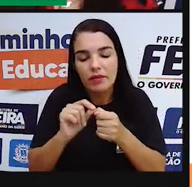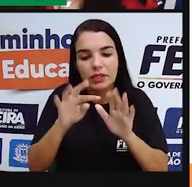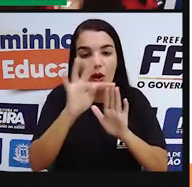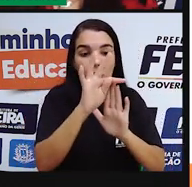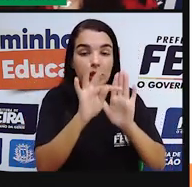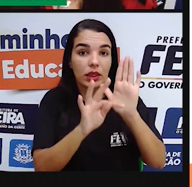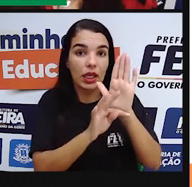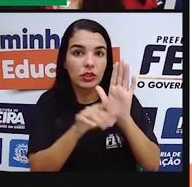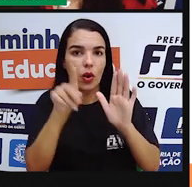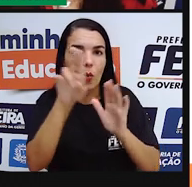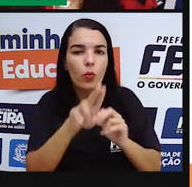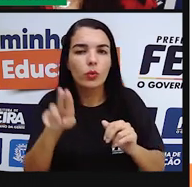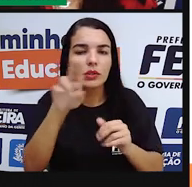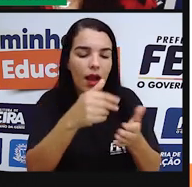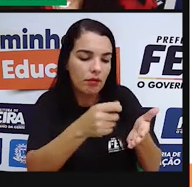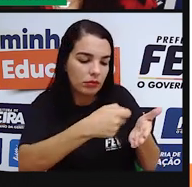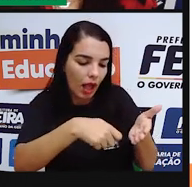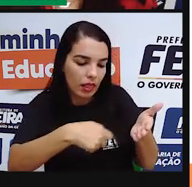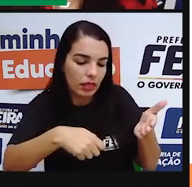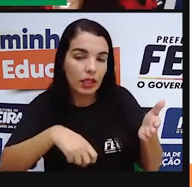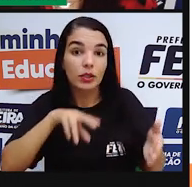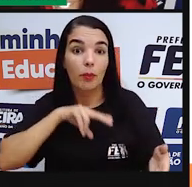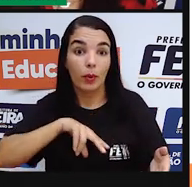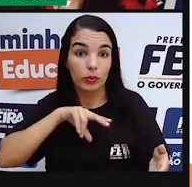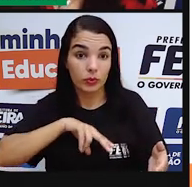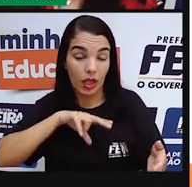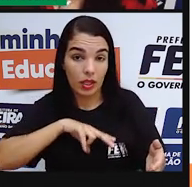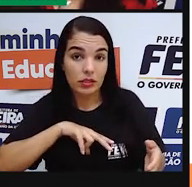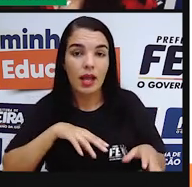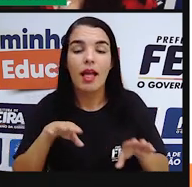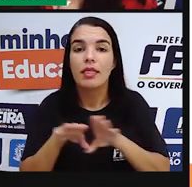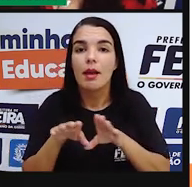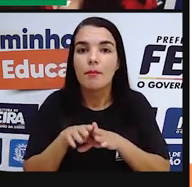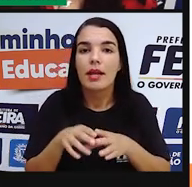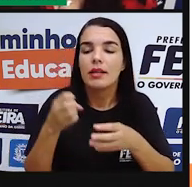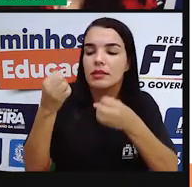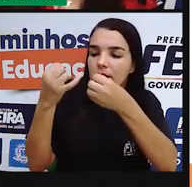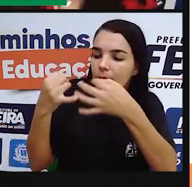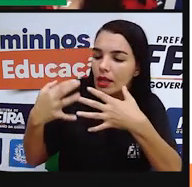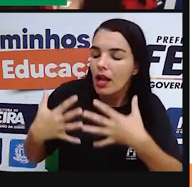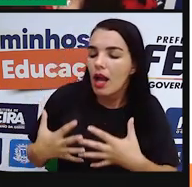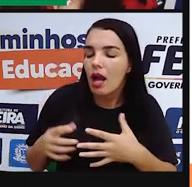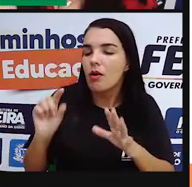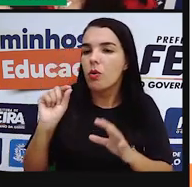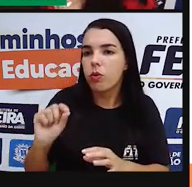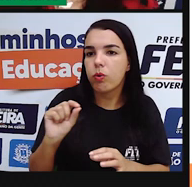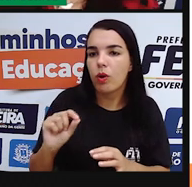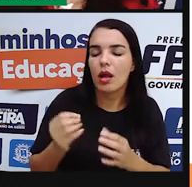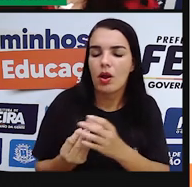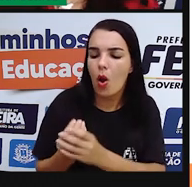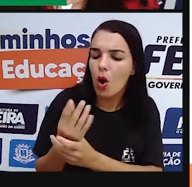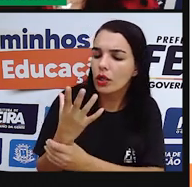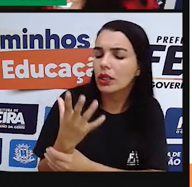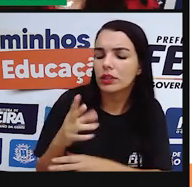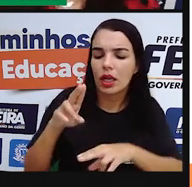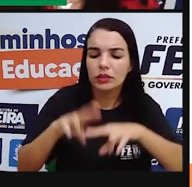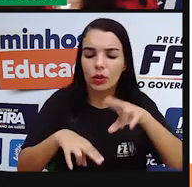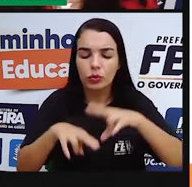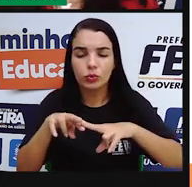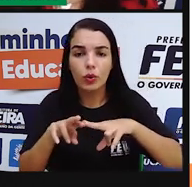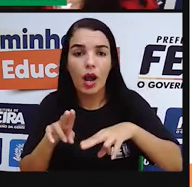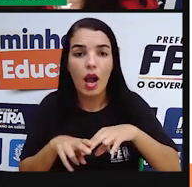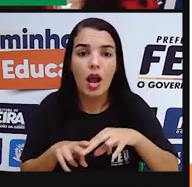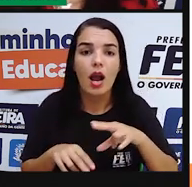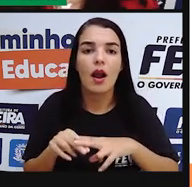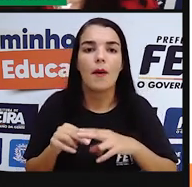texto, você deve usar o caderno de língua portuguesa e abordar aspectos como a origem de São João, que a gente já